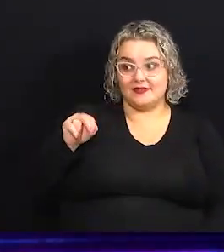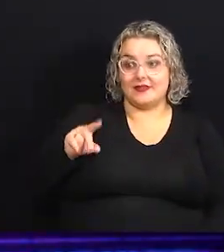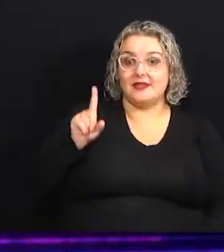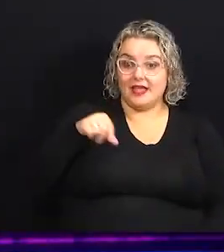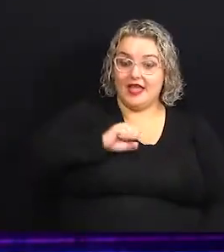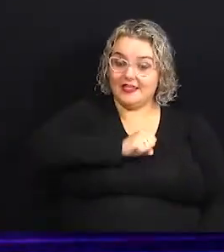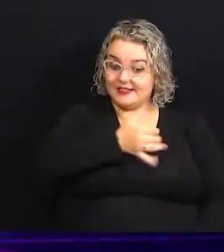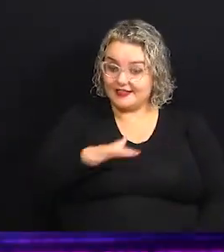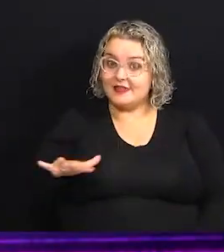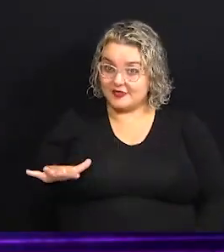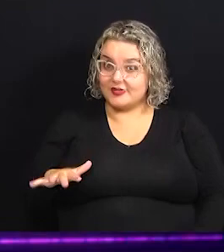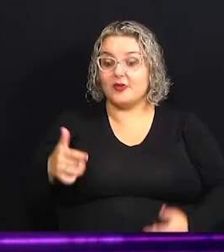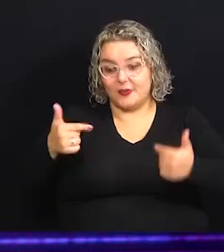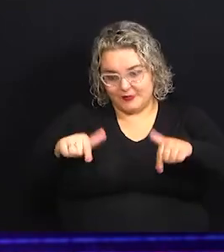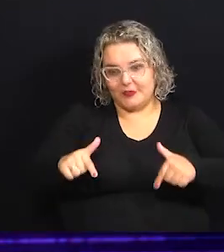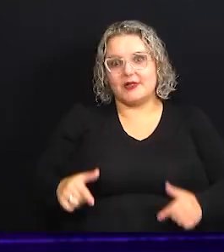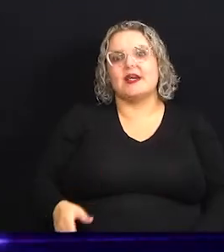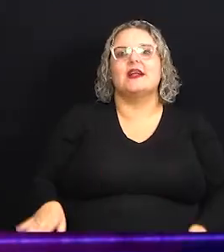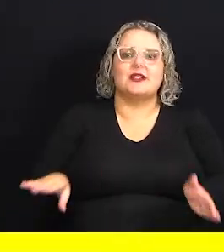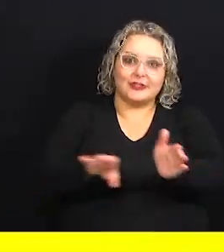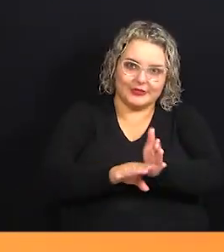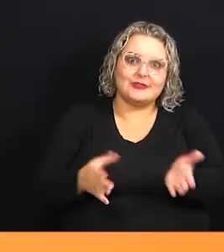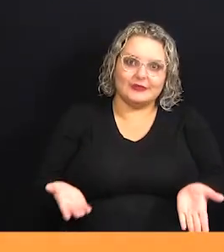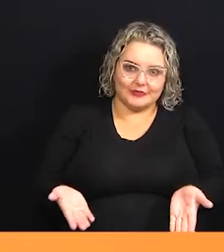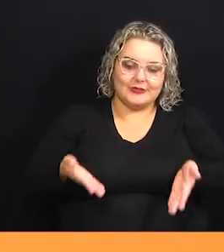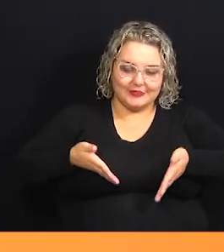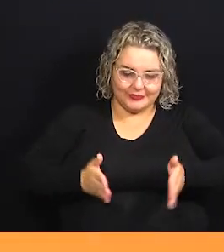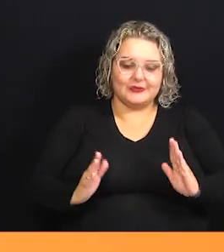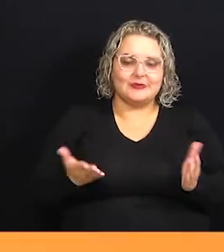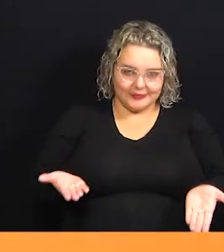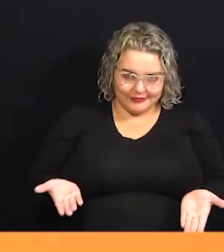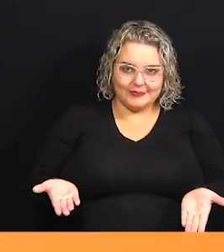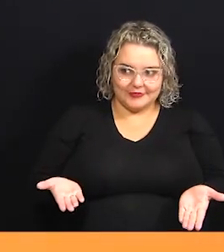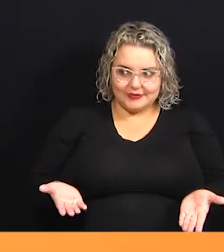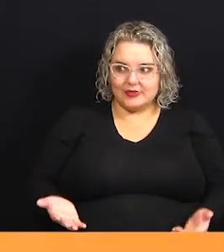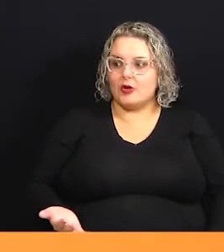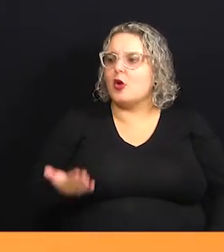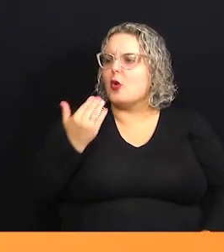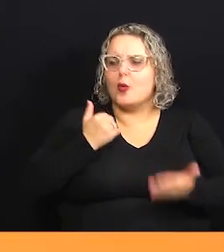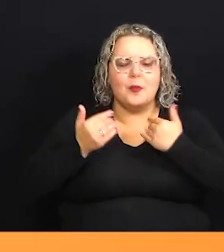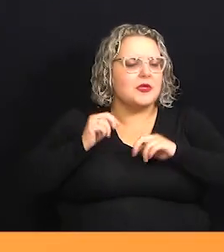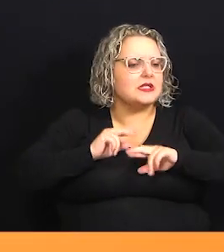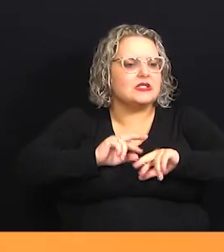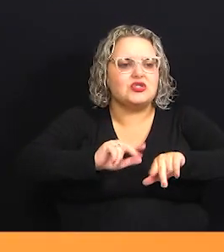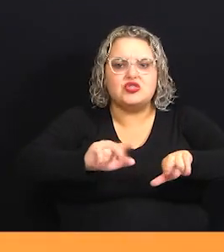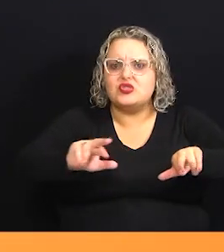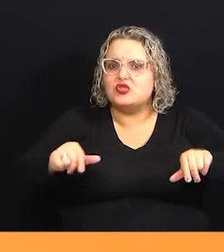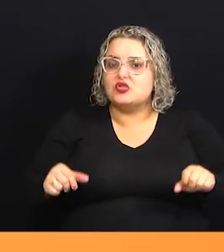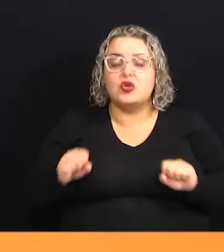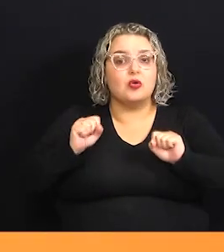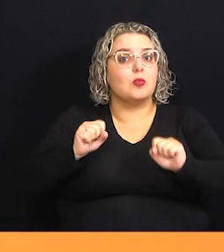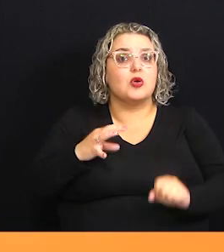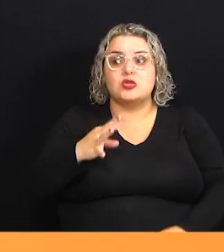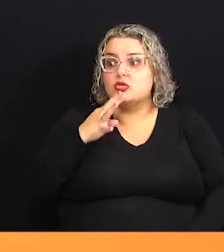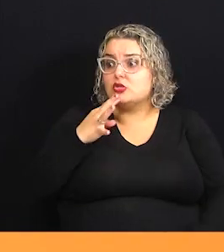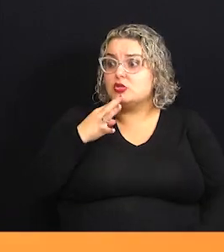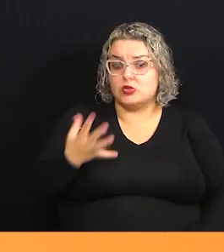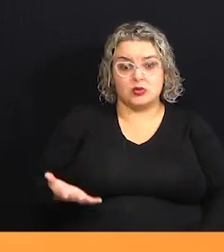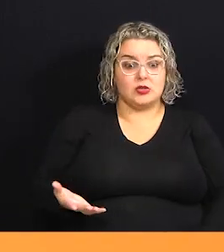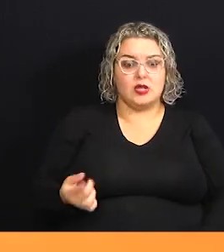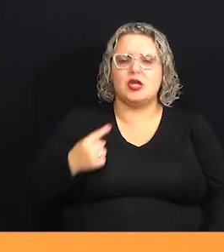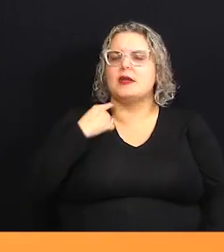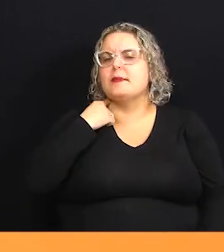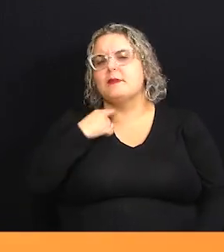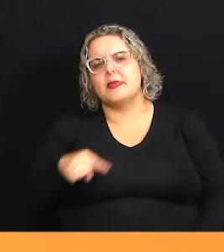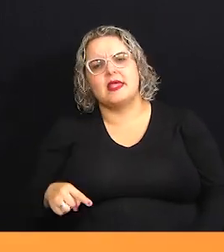vim. Ela conhece todas as comidas diferentes que se pode conhecer em